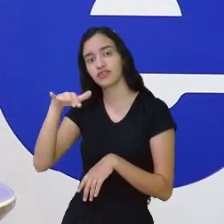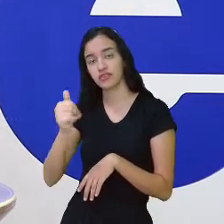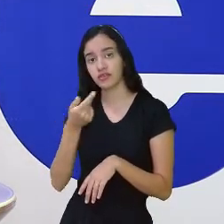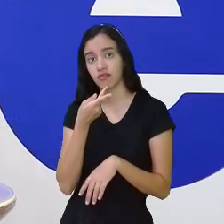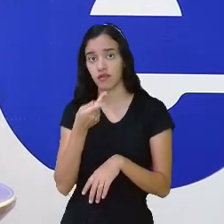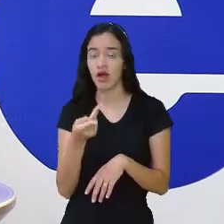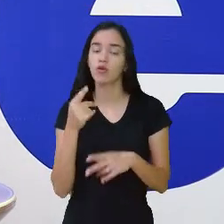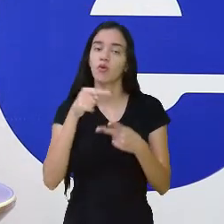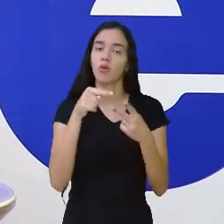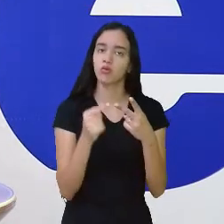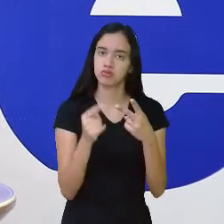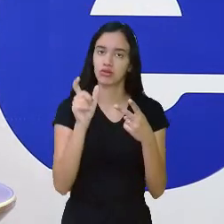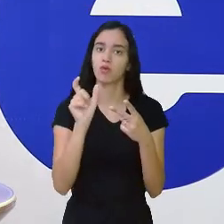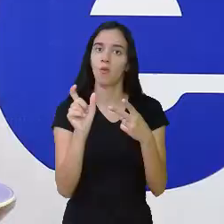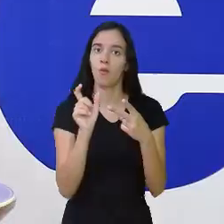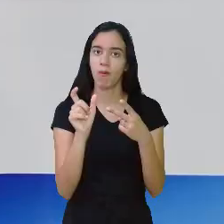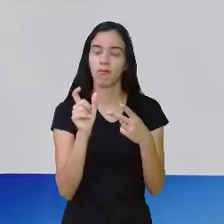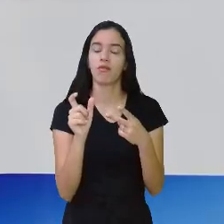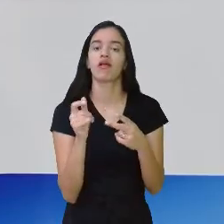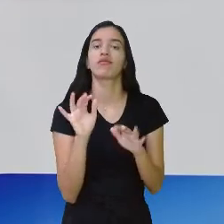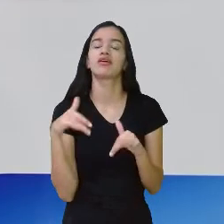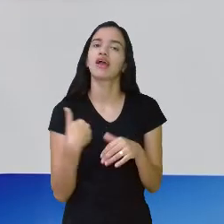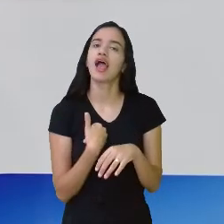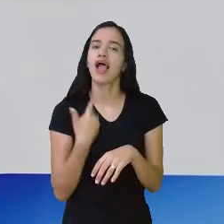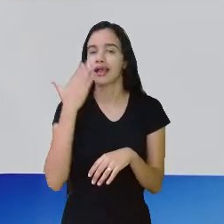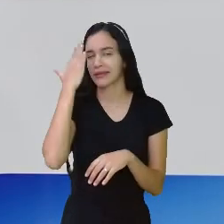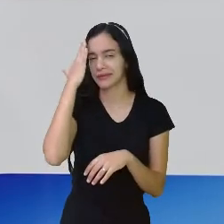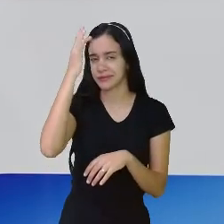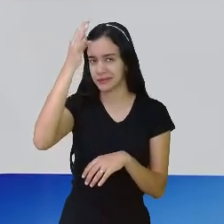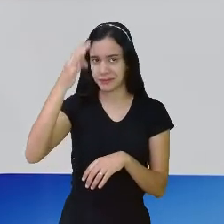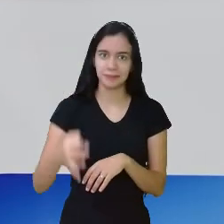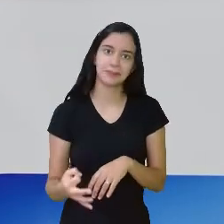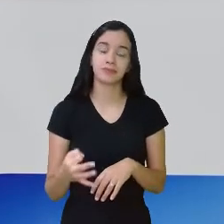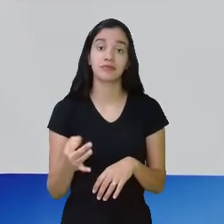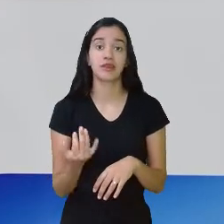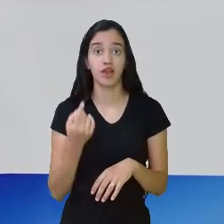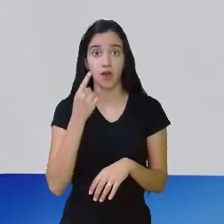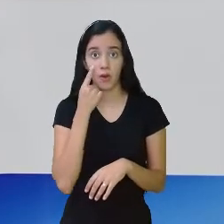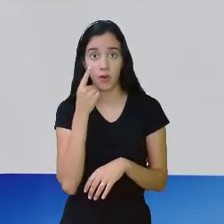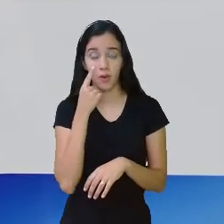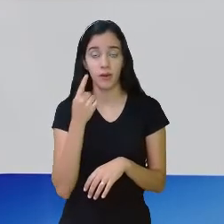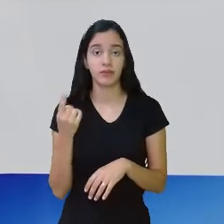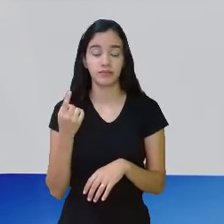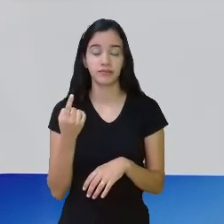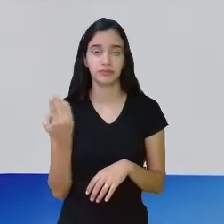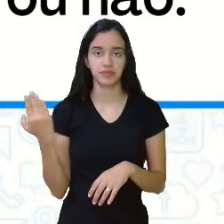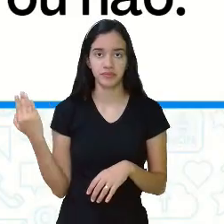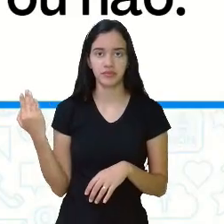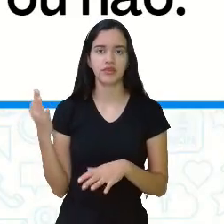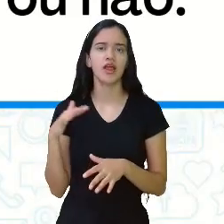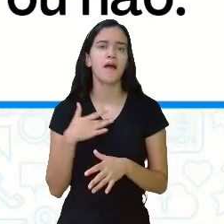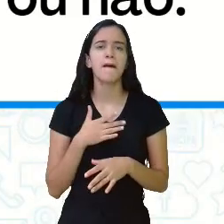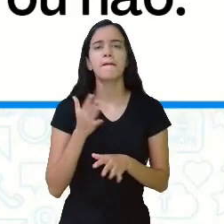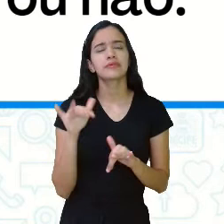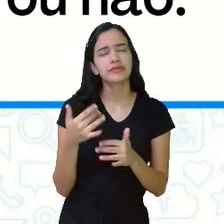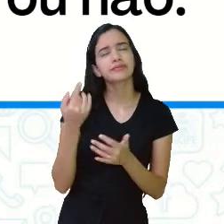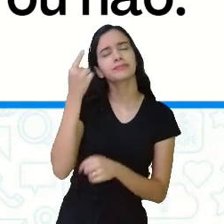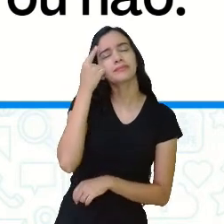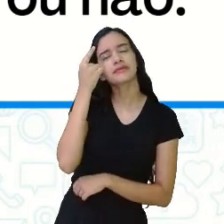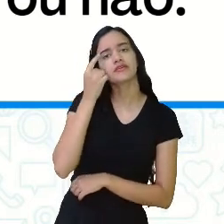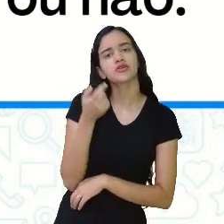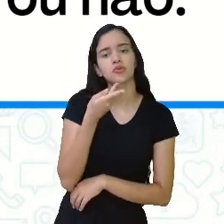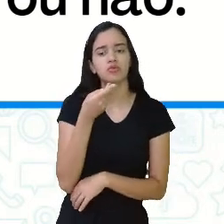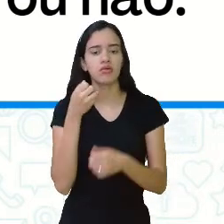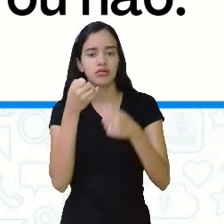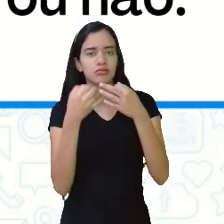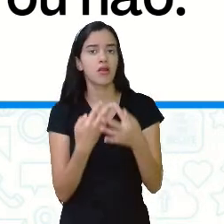já colocaram. Muito bem, entenderam direitinho. Olha só. Pensando nisso aí que eu